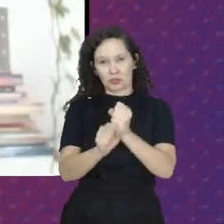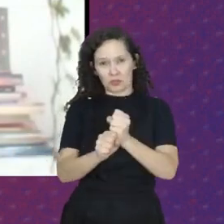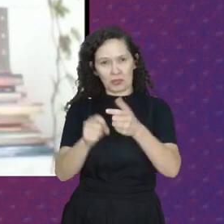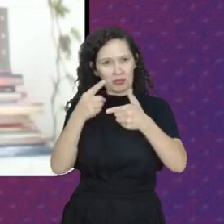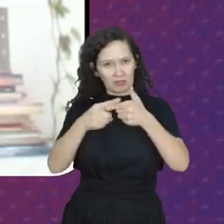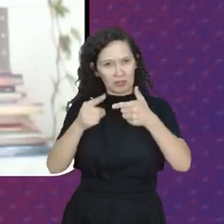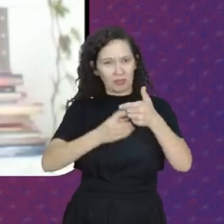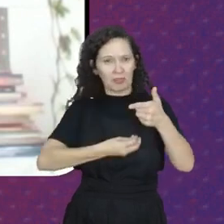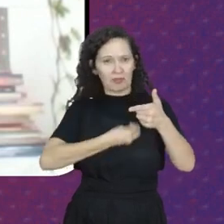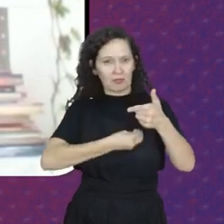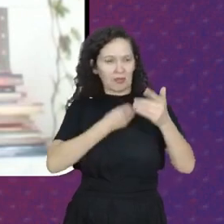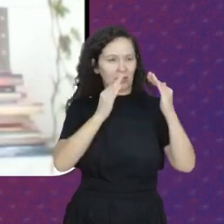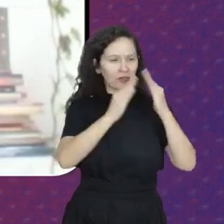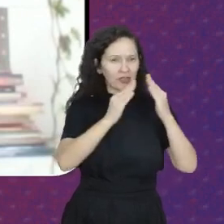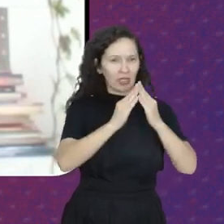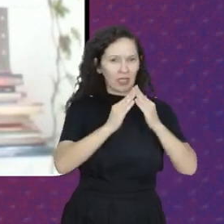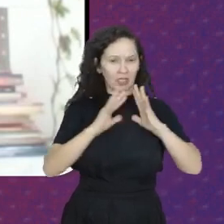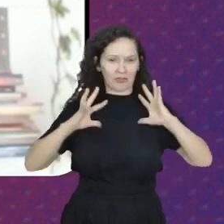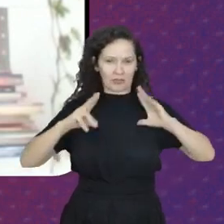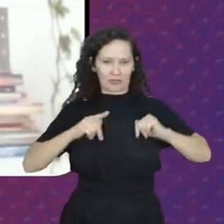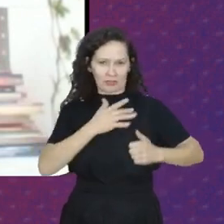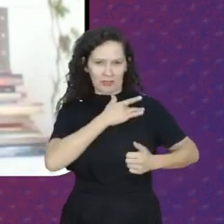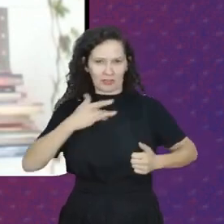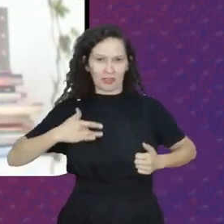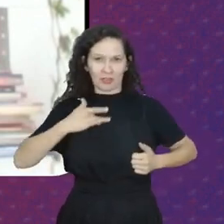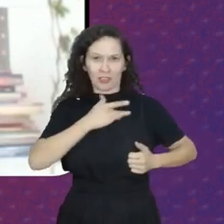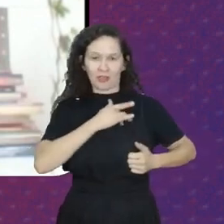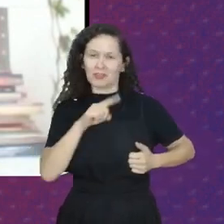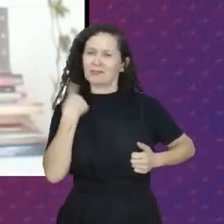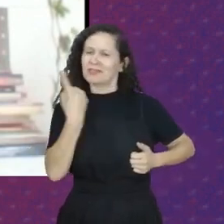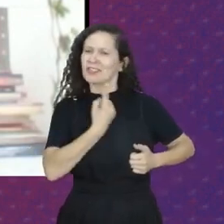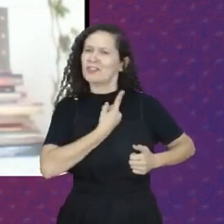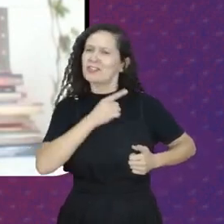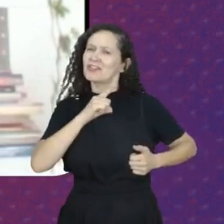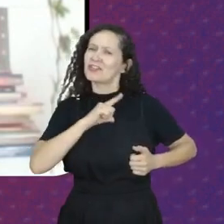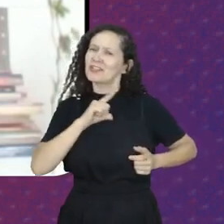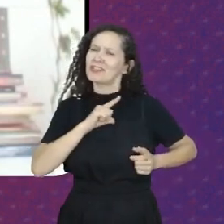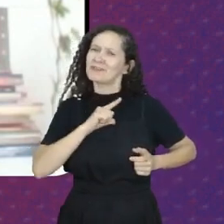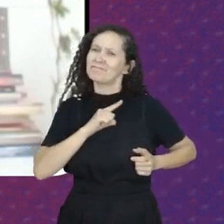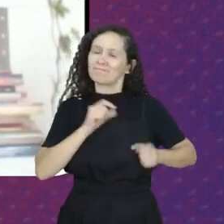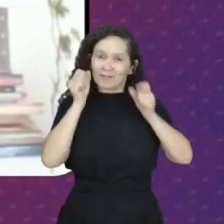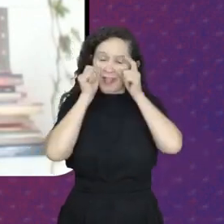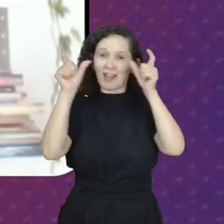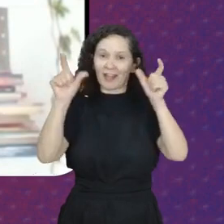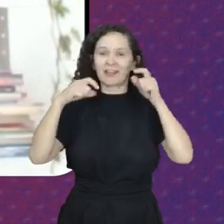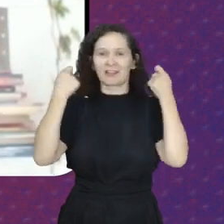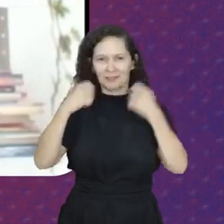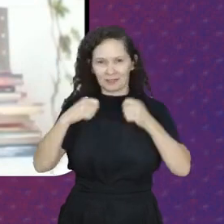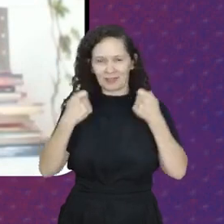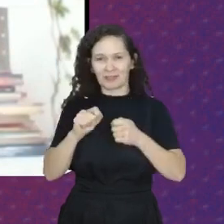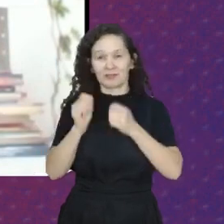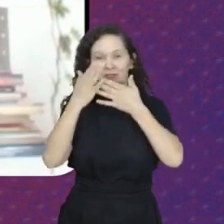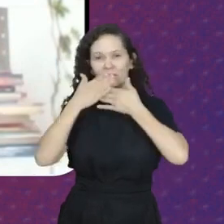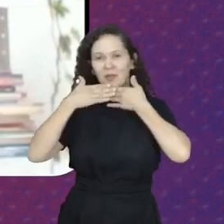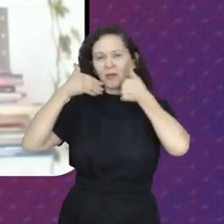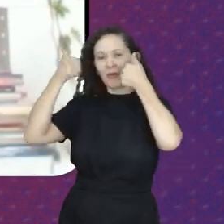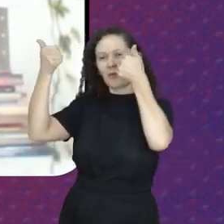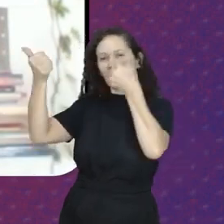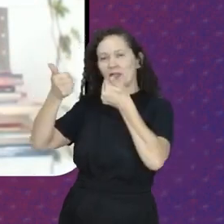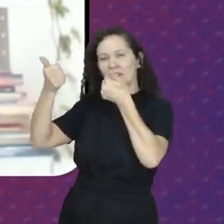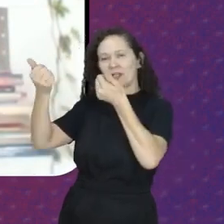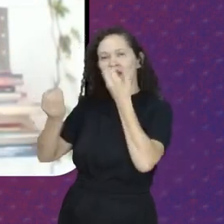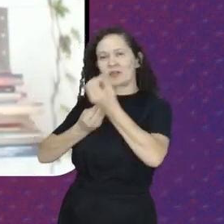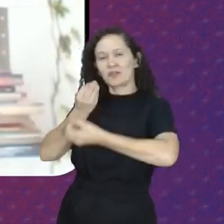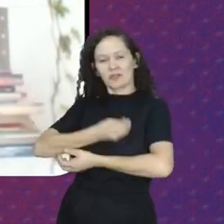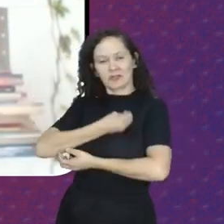de moradia e saneamento básico nos colocam e nos colocaram em alerta para a gravidade das